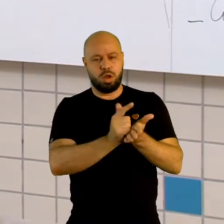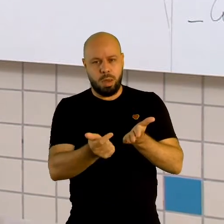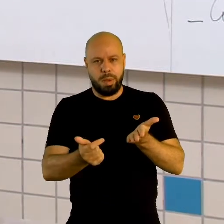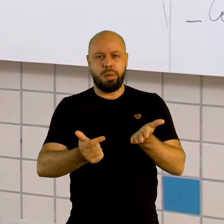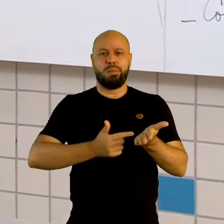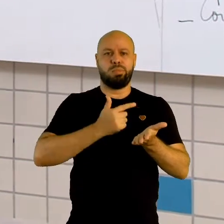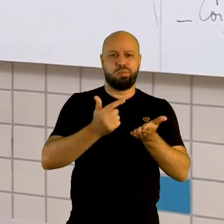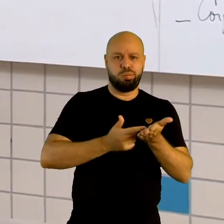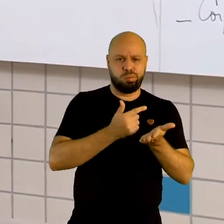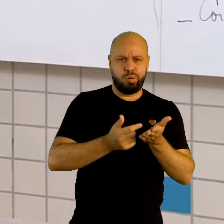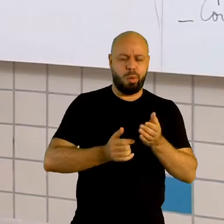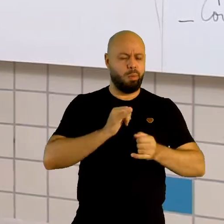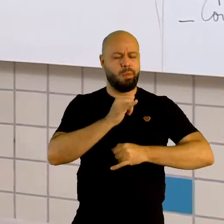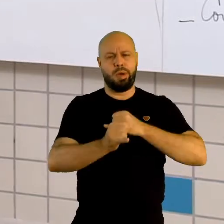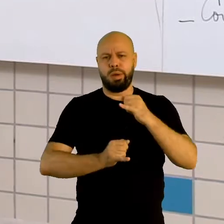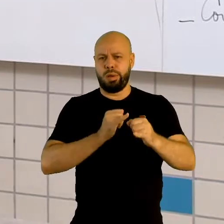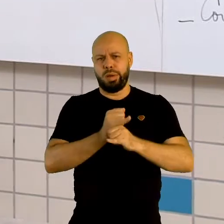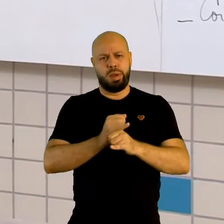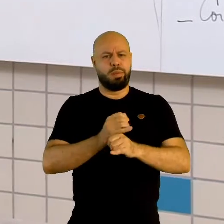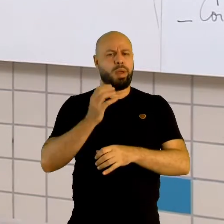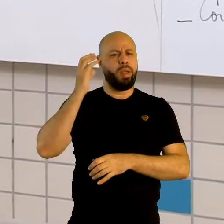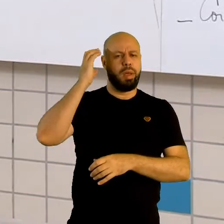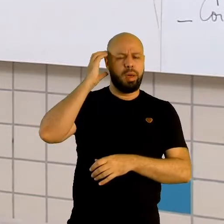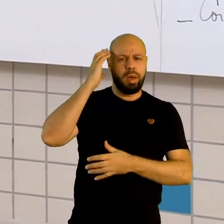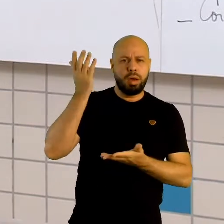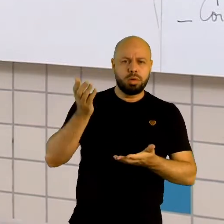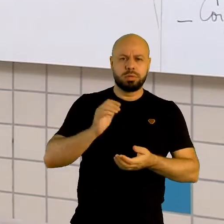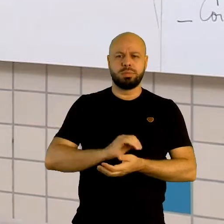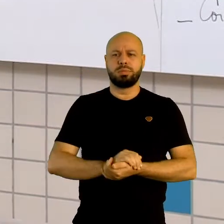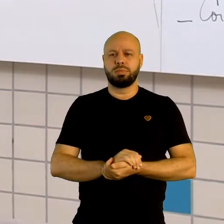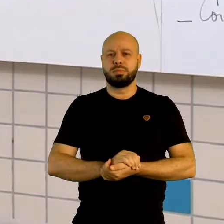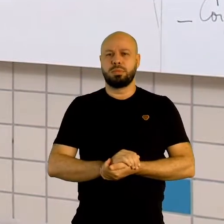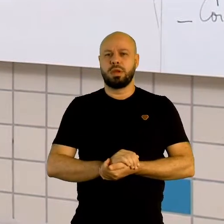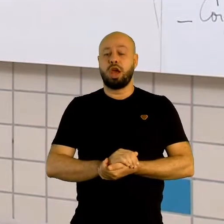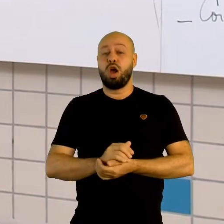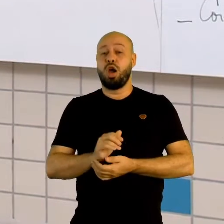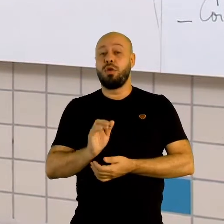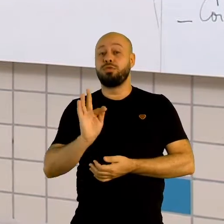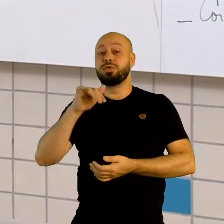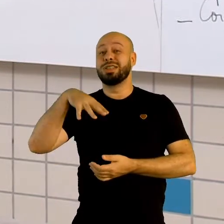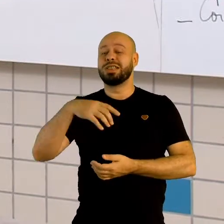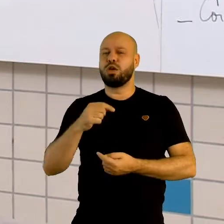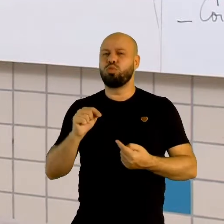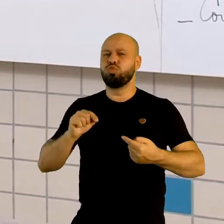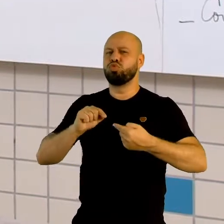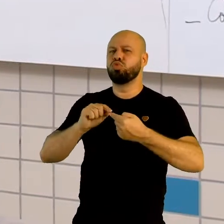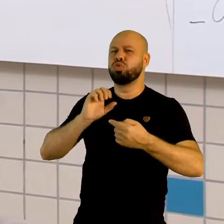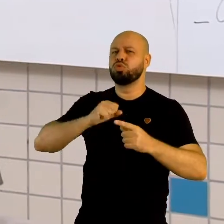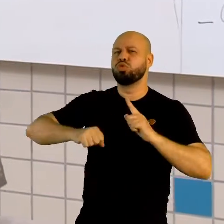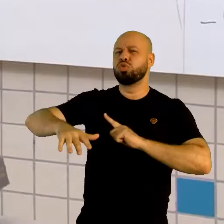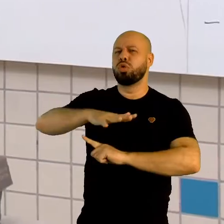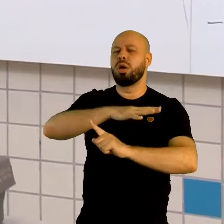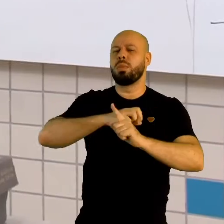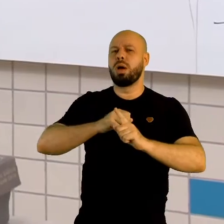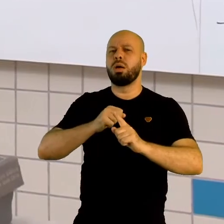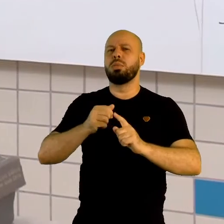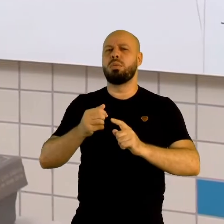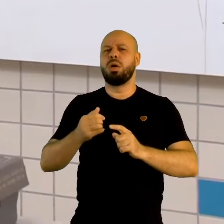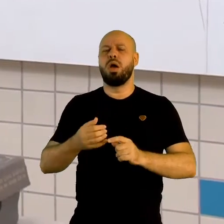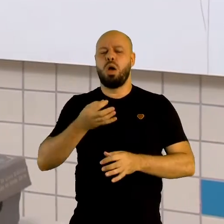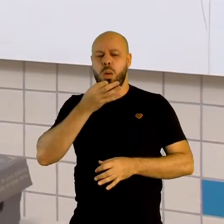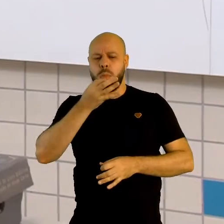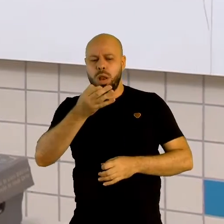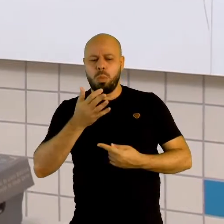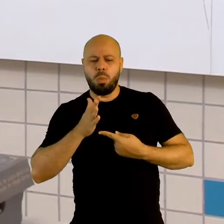revistas, internet, rádio. Função social e comunicativa, expor uma